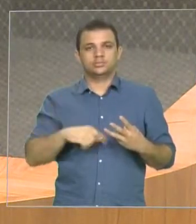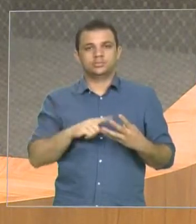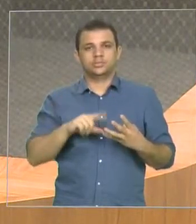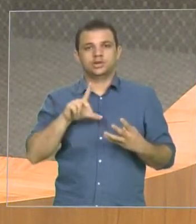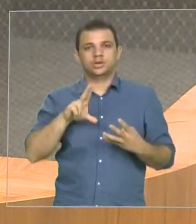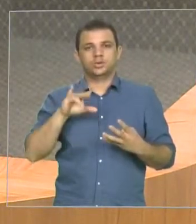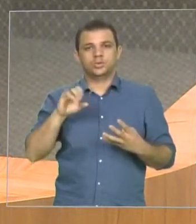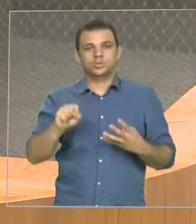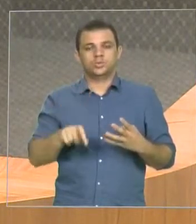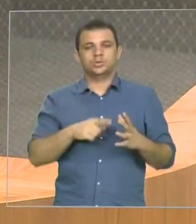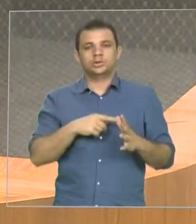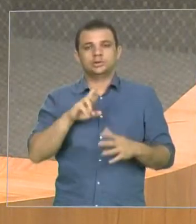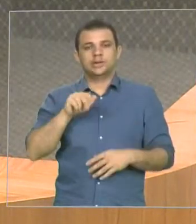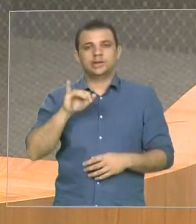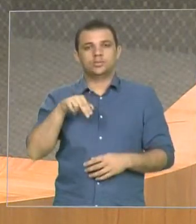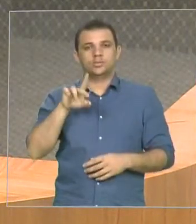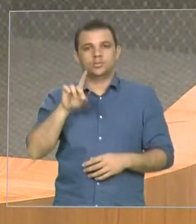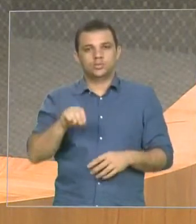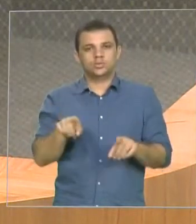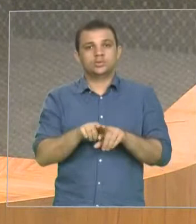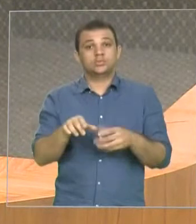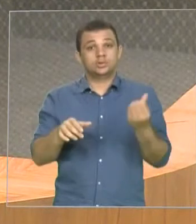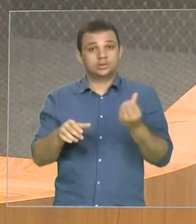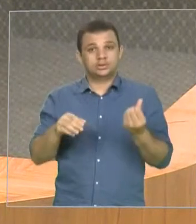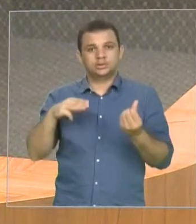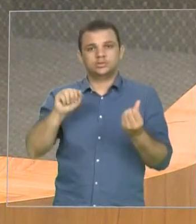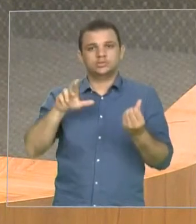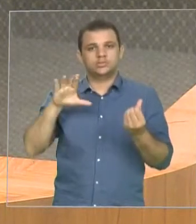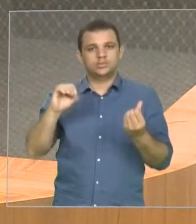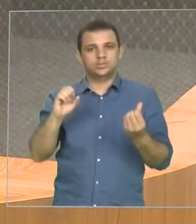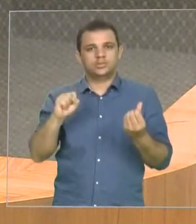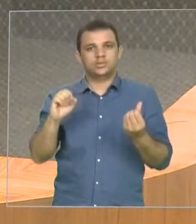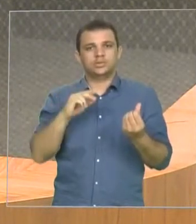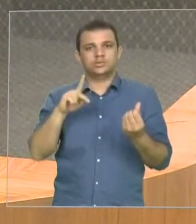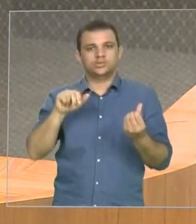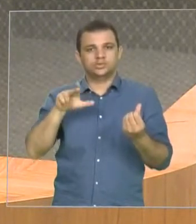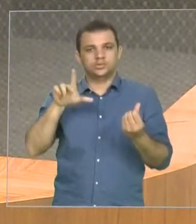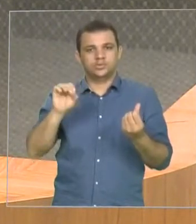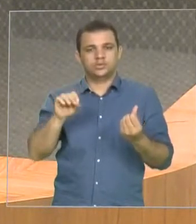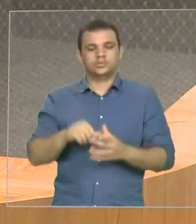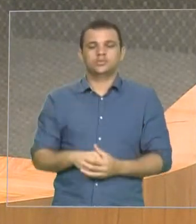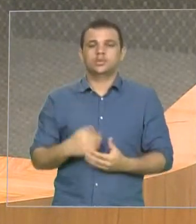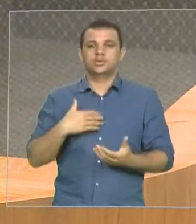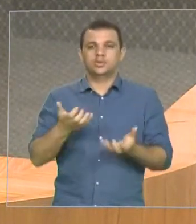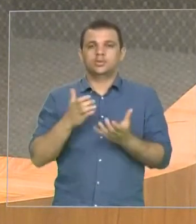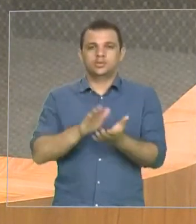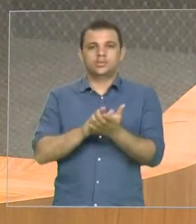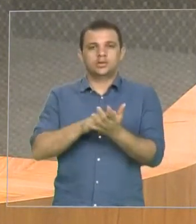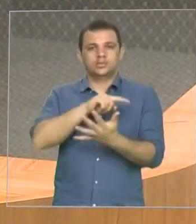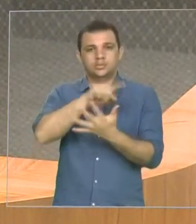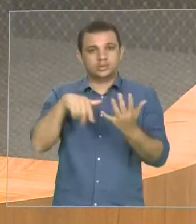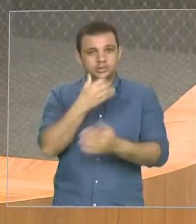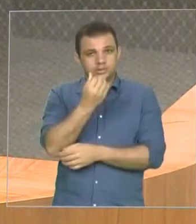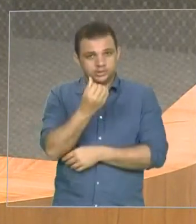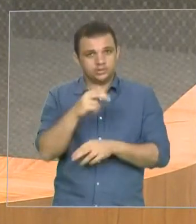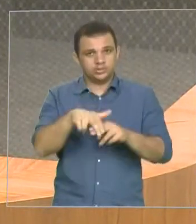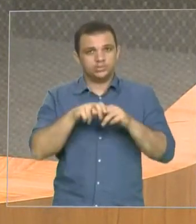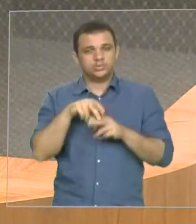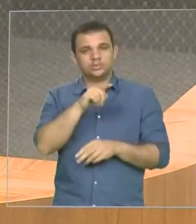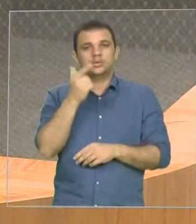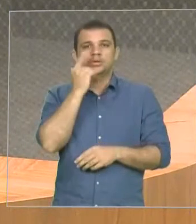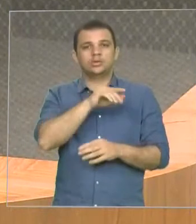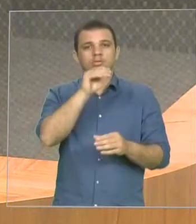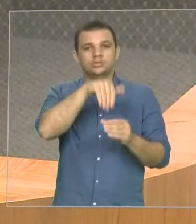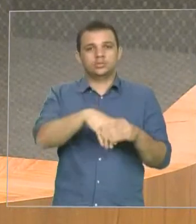do Sindicato e Marcos Paulo. Parabenizar vocês pela vitória nas urnas e na justiça, que fez